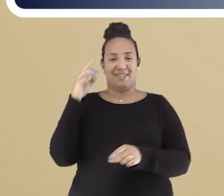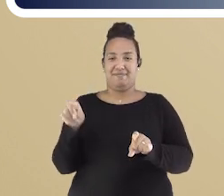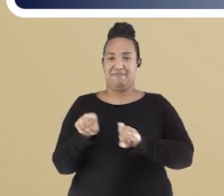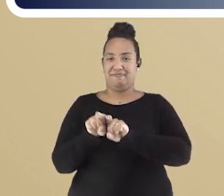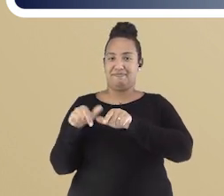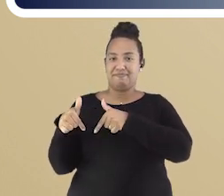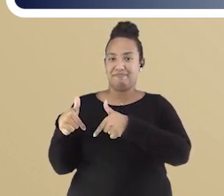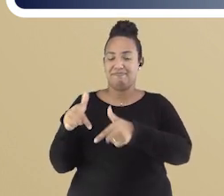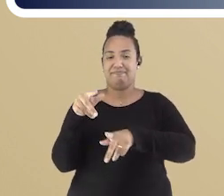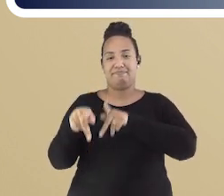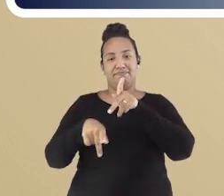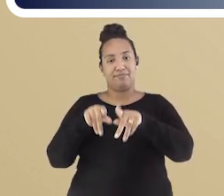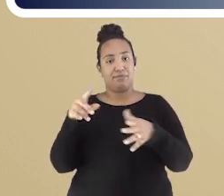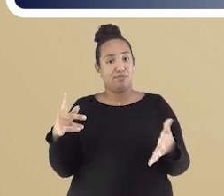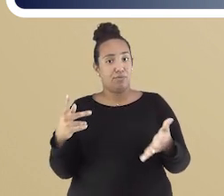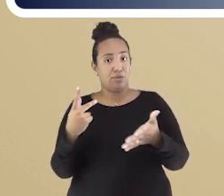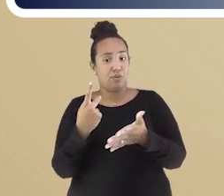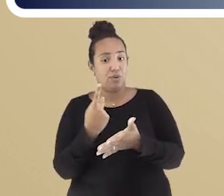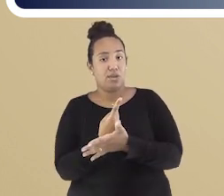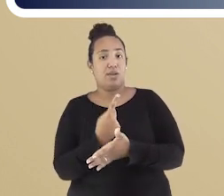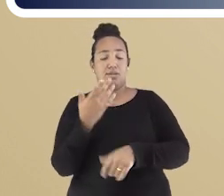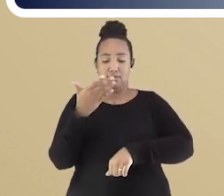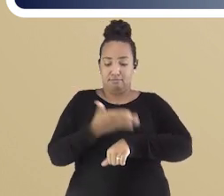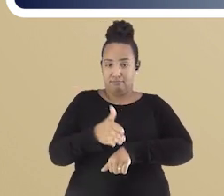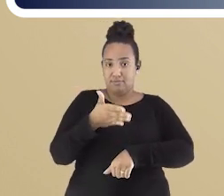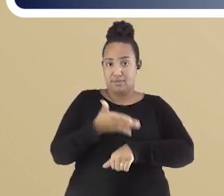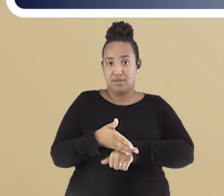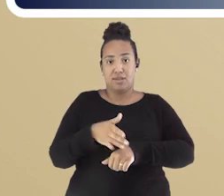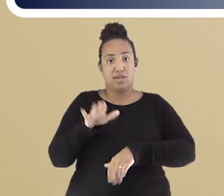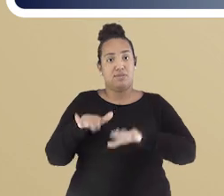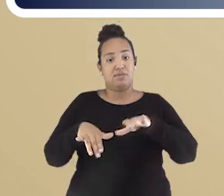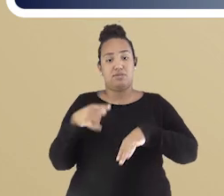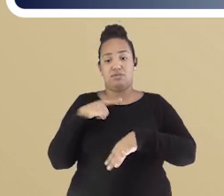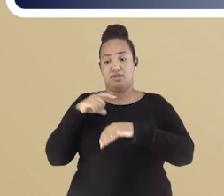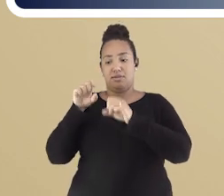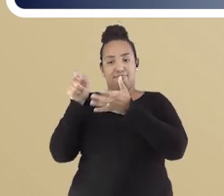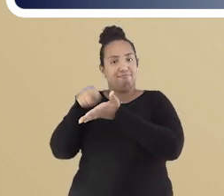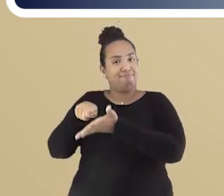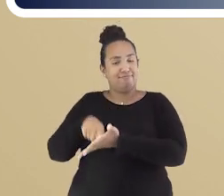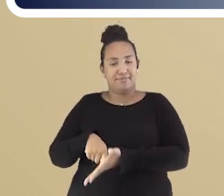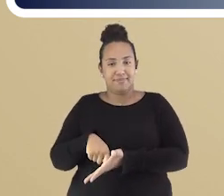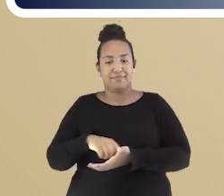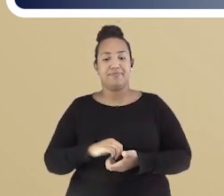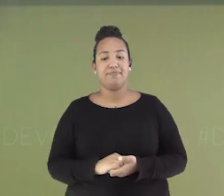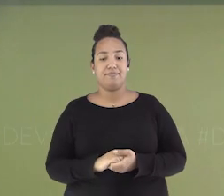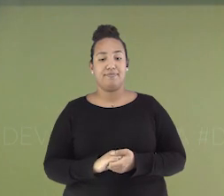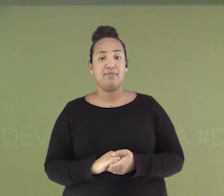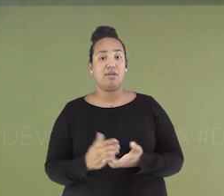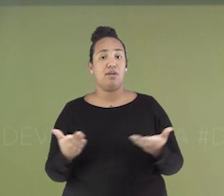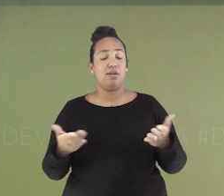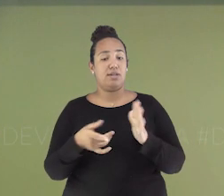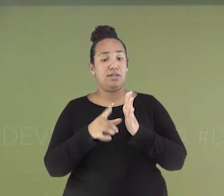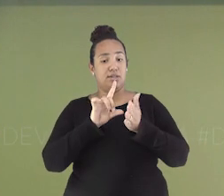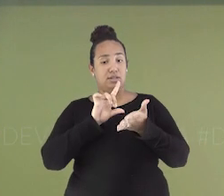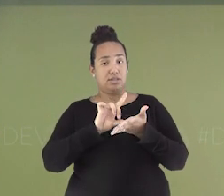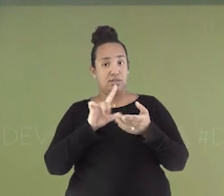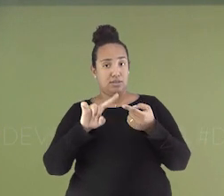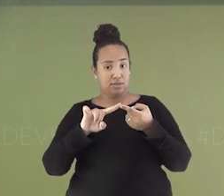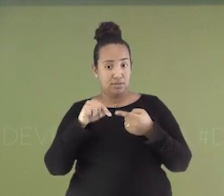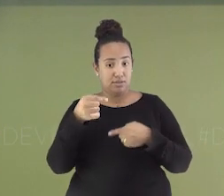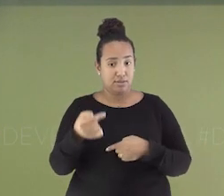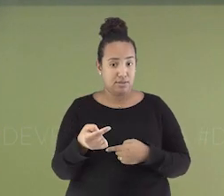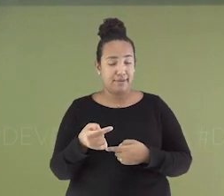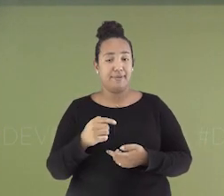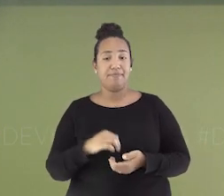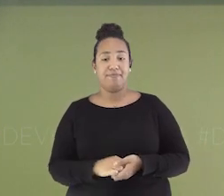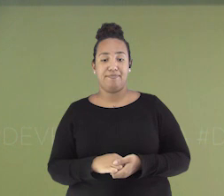memória, principalmente das manifestações populares que acontecem só na prática e não tem uma sistematização escrita. Antes de passar para a próxima